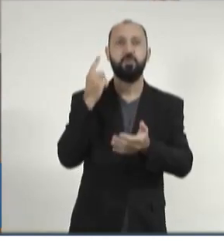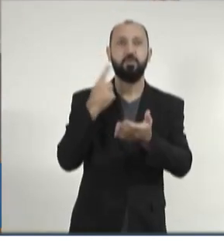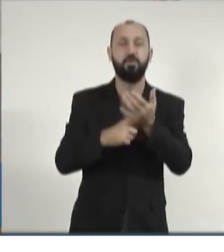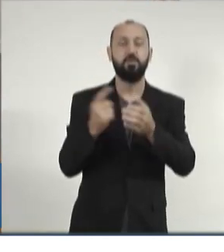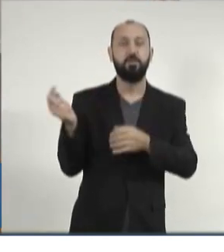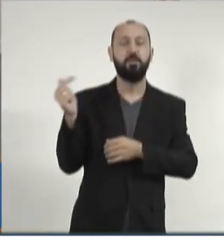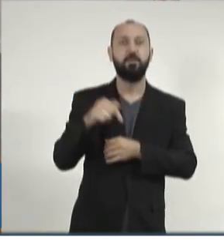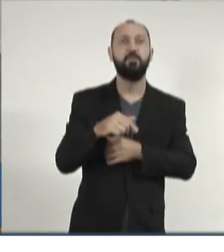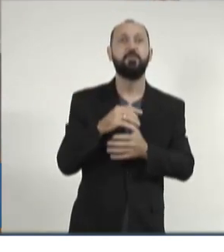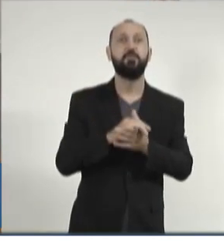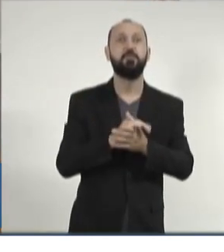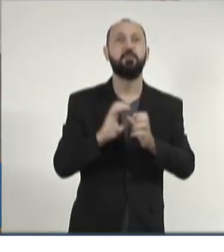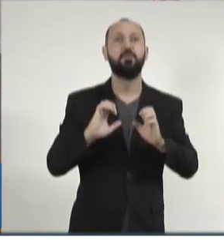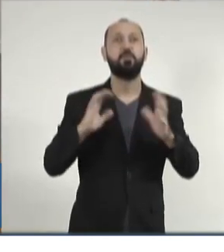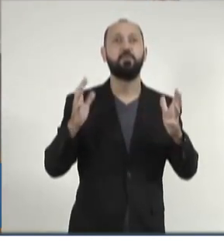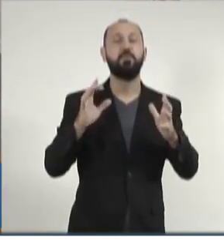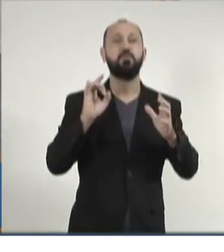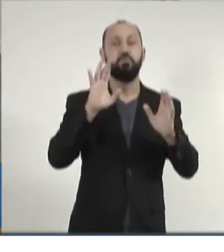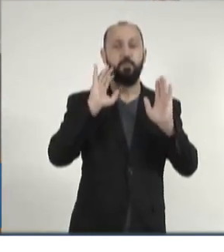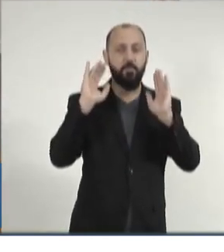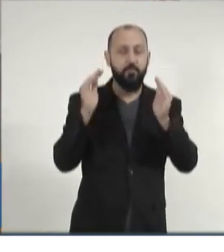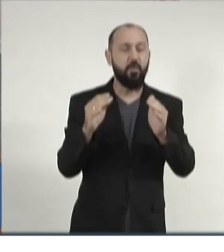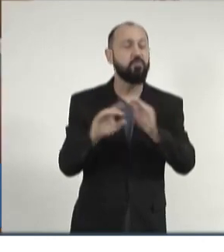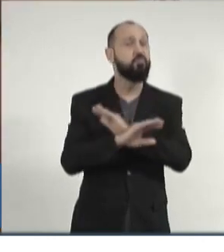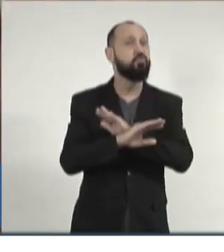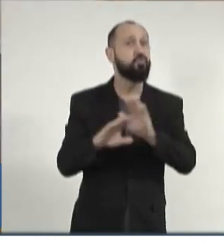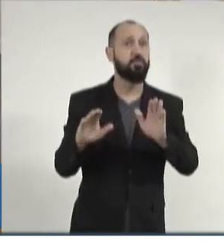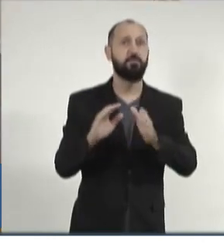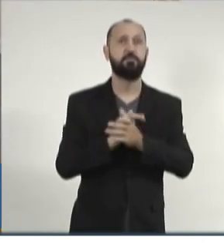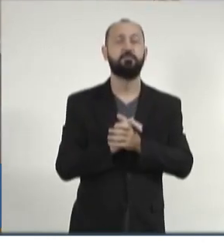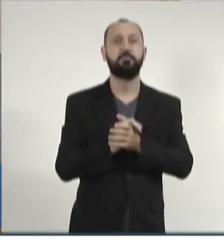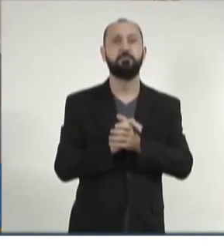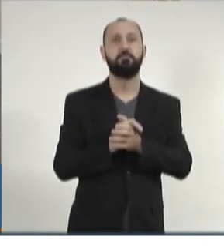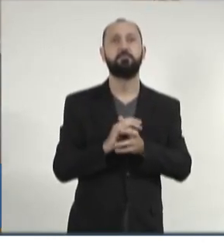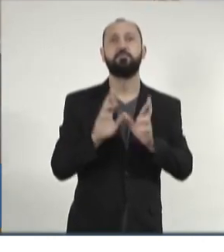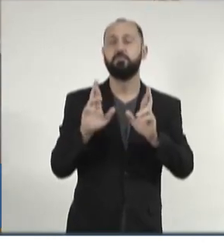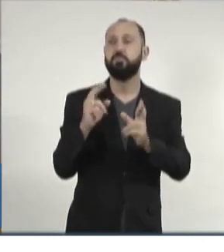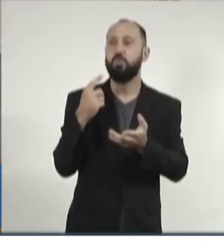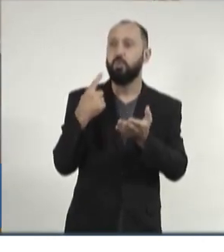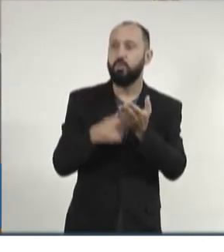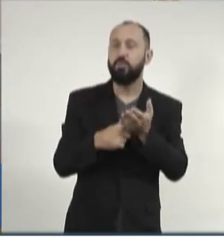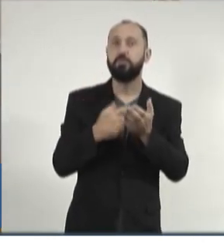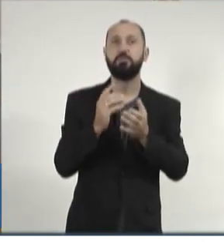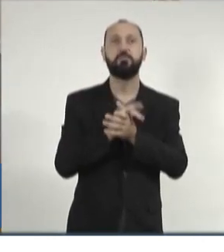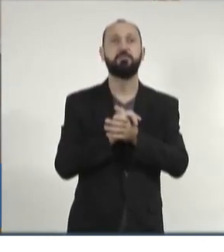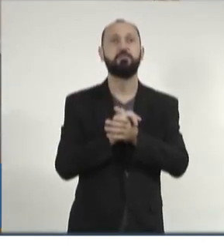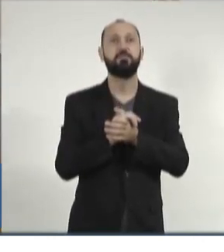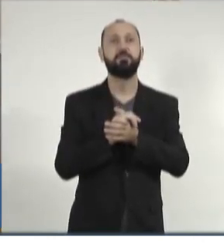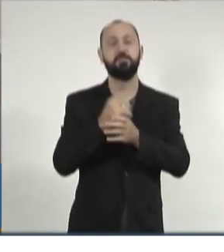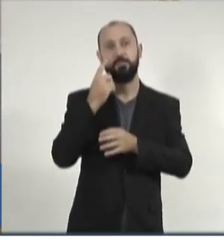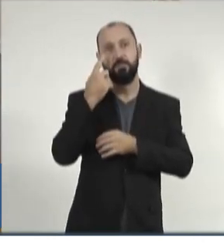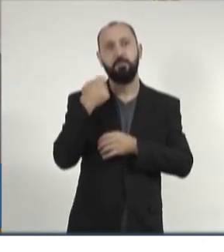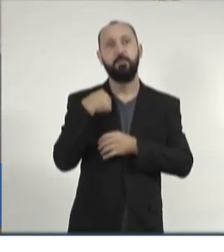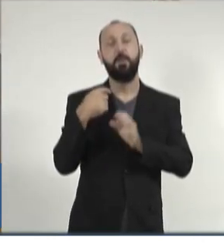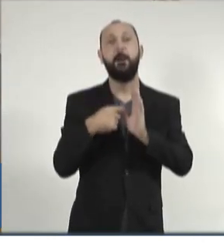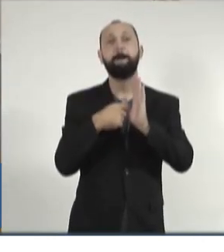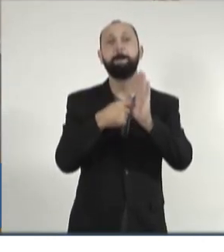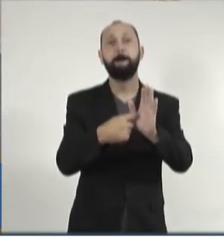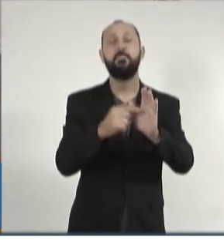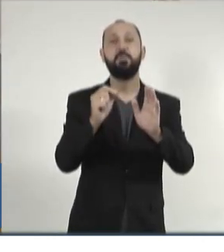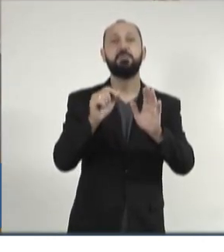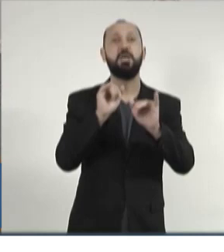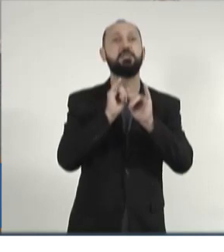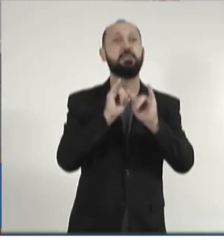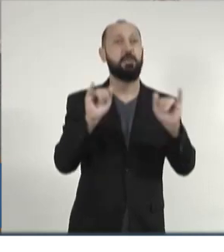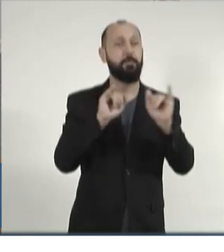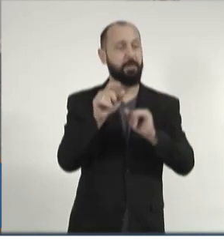que ela venha aqui num evento só para essa finalidade. Eu espero que a senhora concorde, a gente achou que ia ser super interessante para poder apresentar a campanha